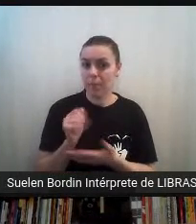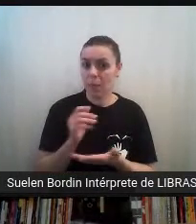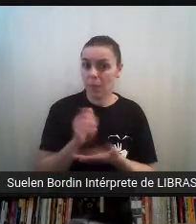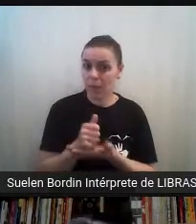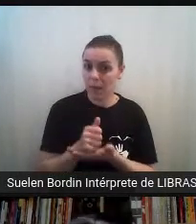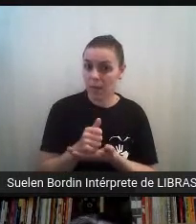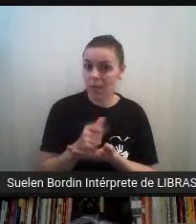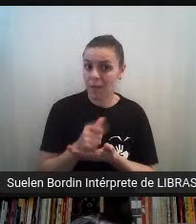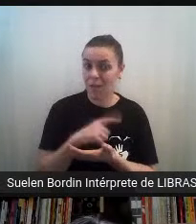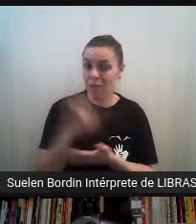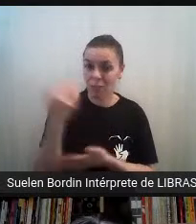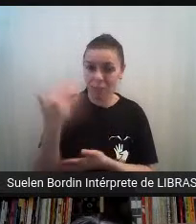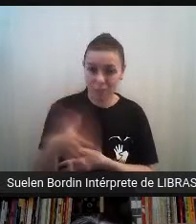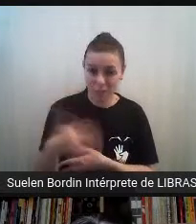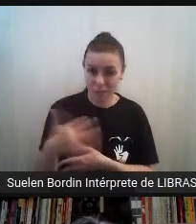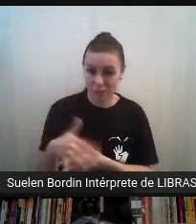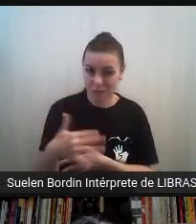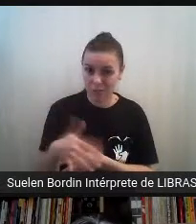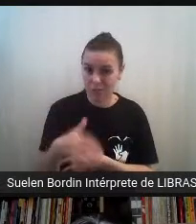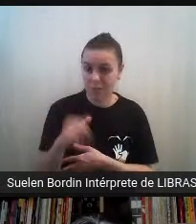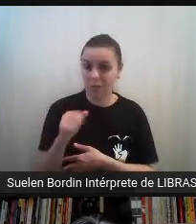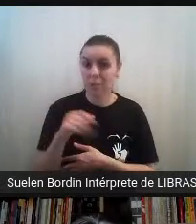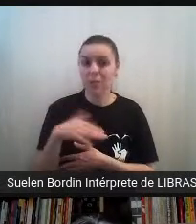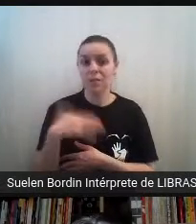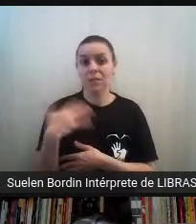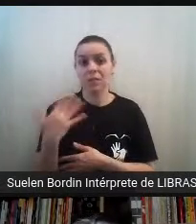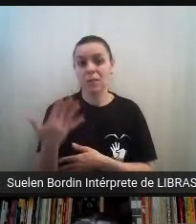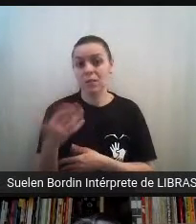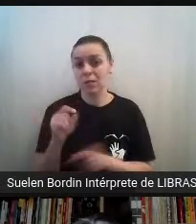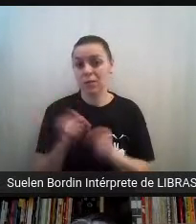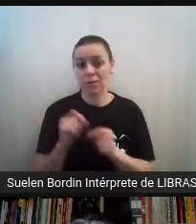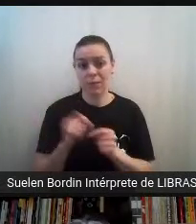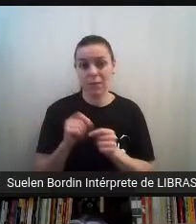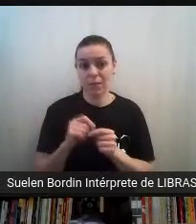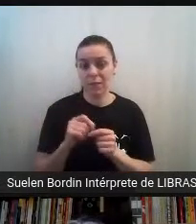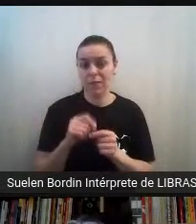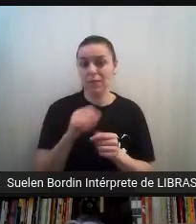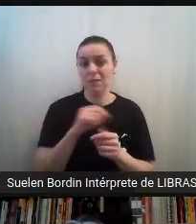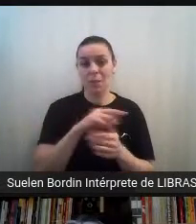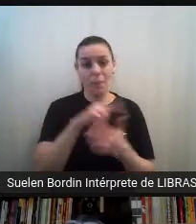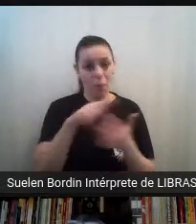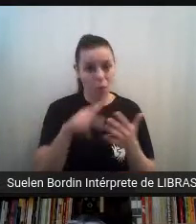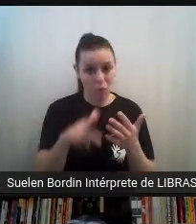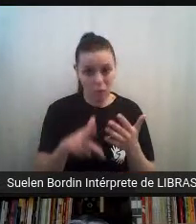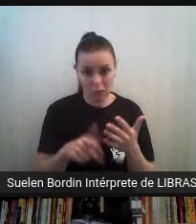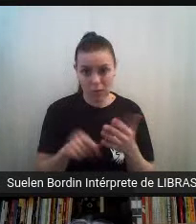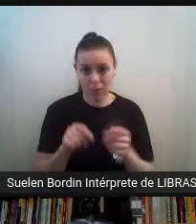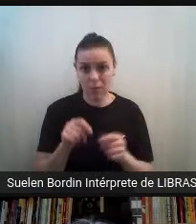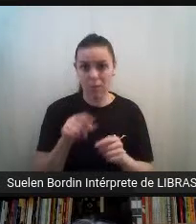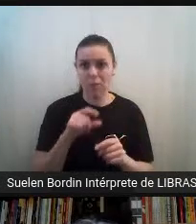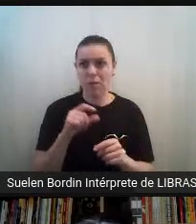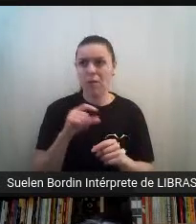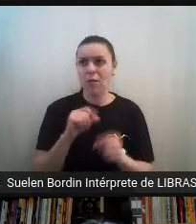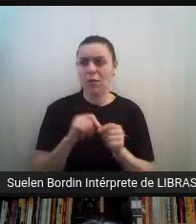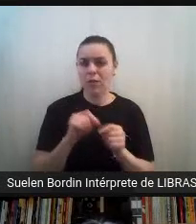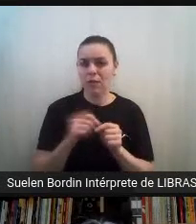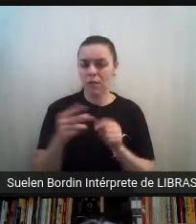infelizmente custa caro, então eu não apliquei para muitas universidades, porque eu não tinha condições, eu apliquei para 3 universidades,